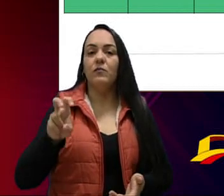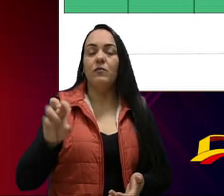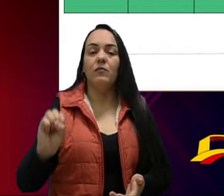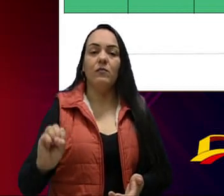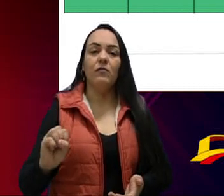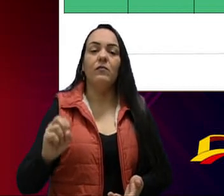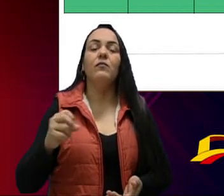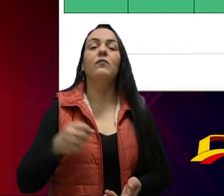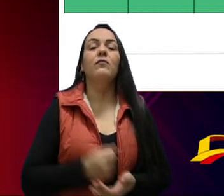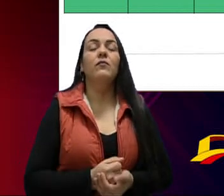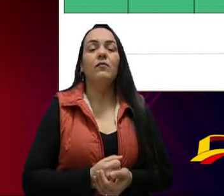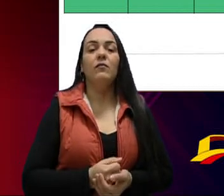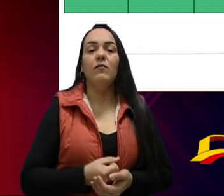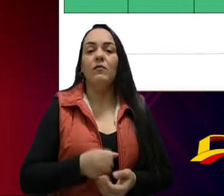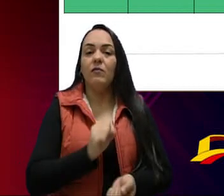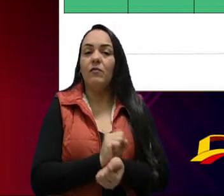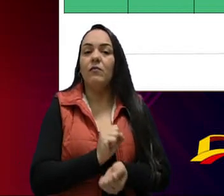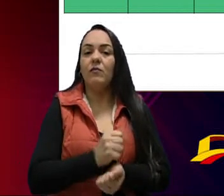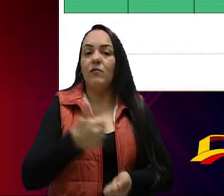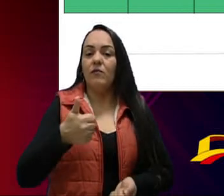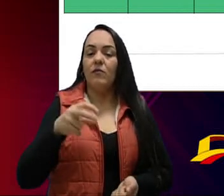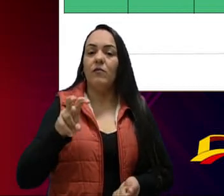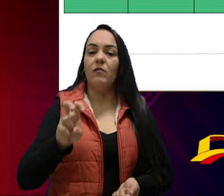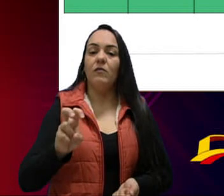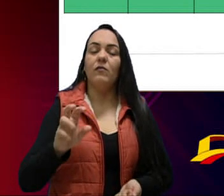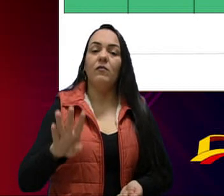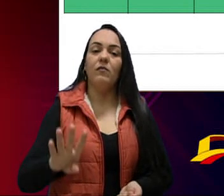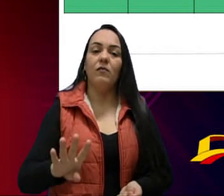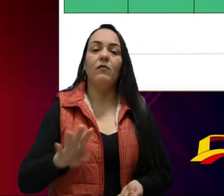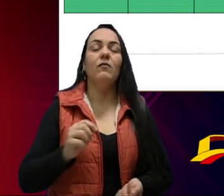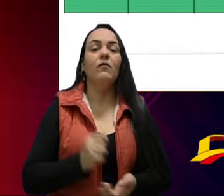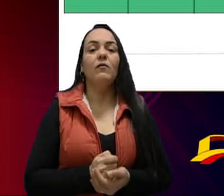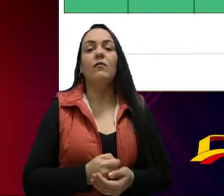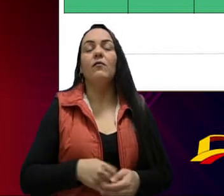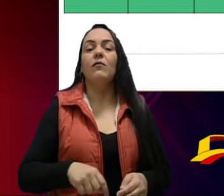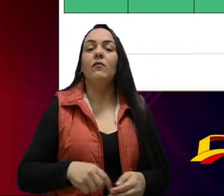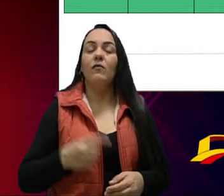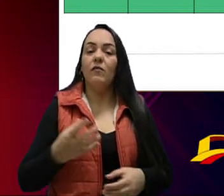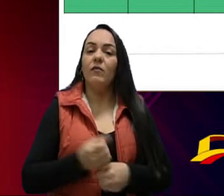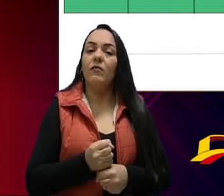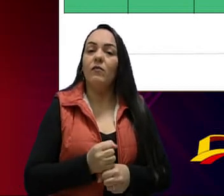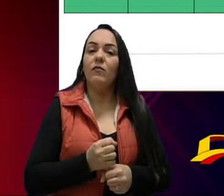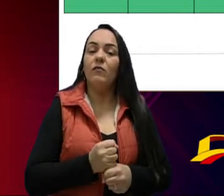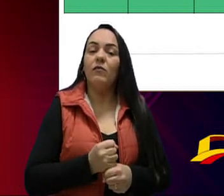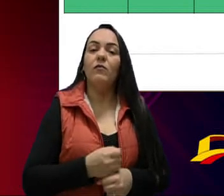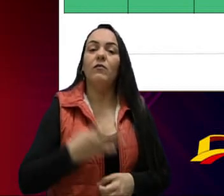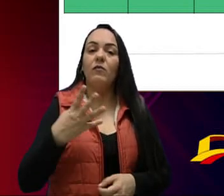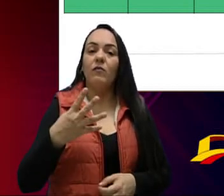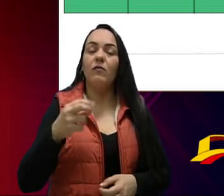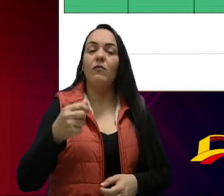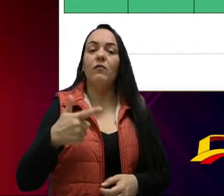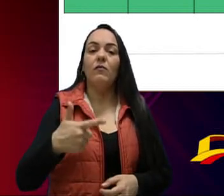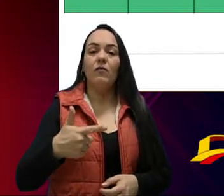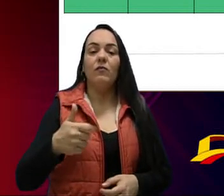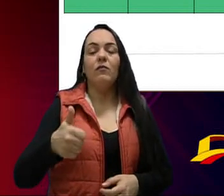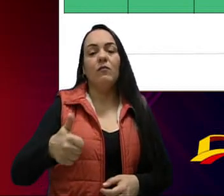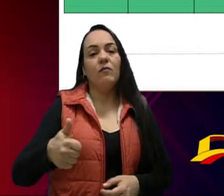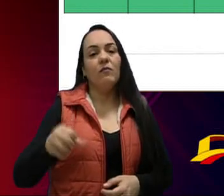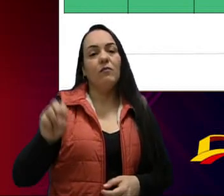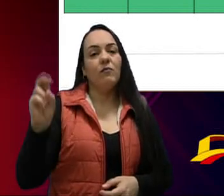mil reservado 144 mil novecentos e setenta e três e um saldo orçamentário de 419